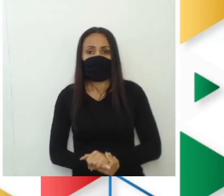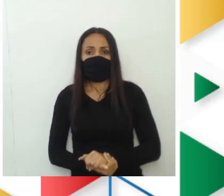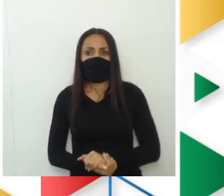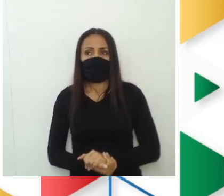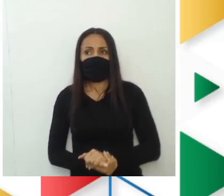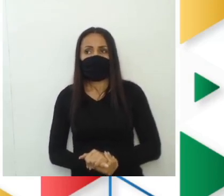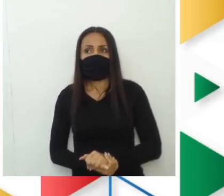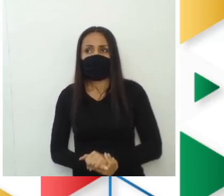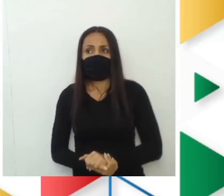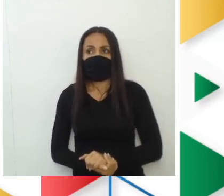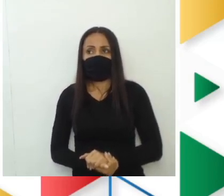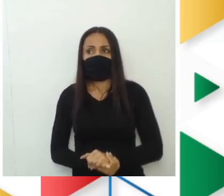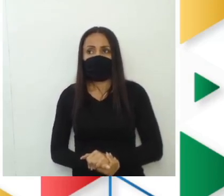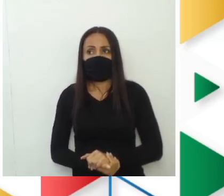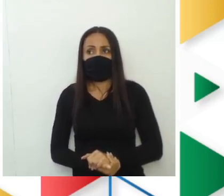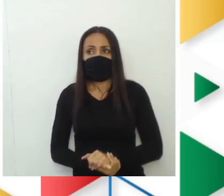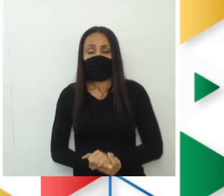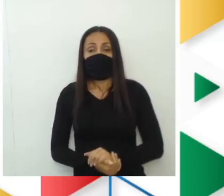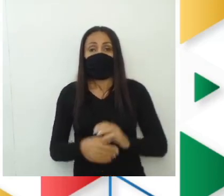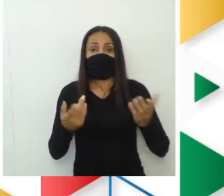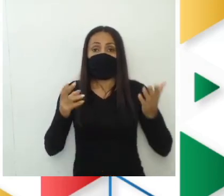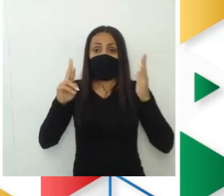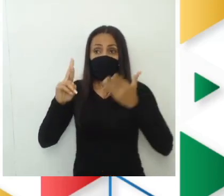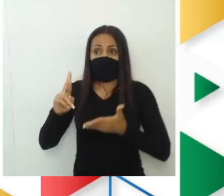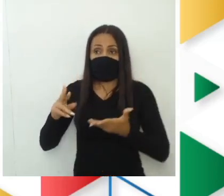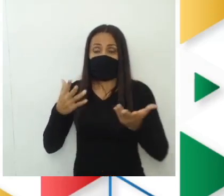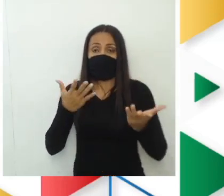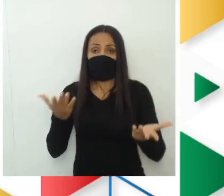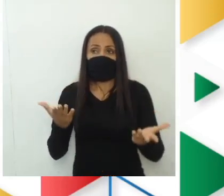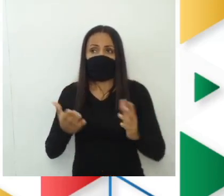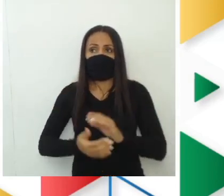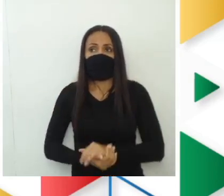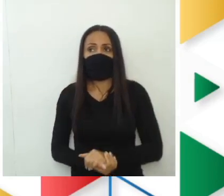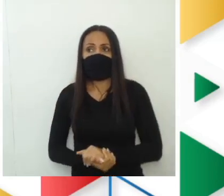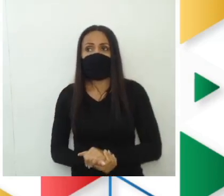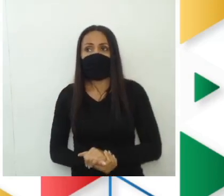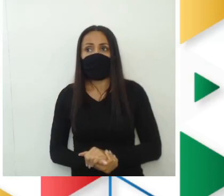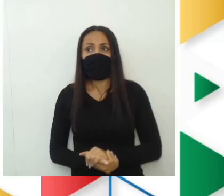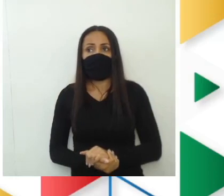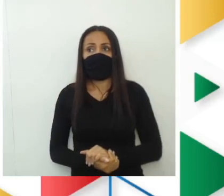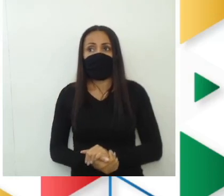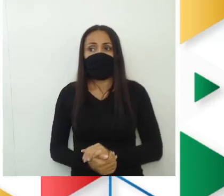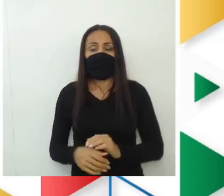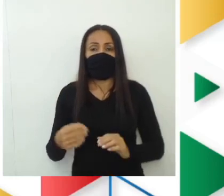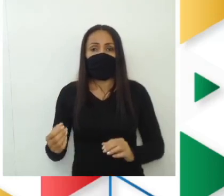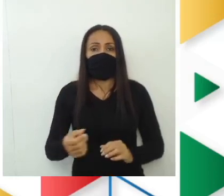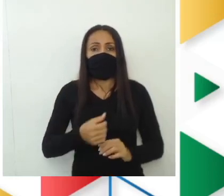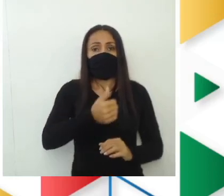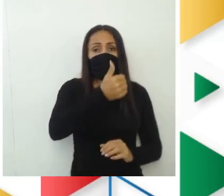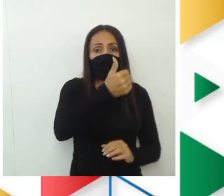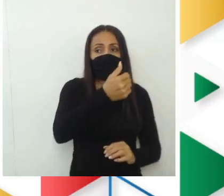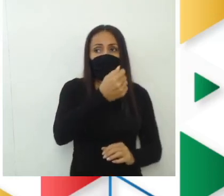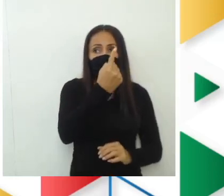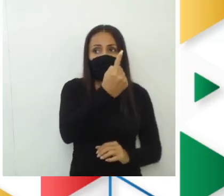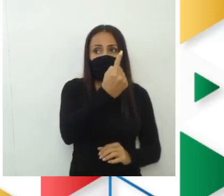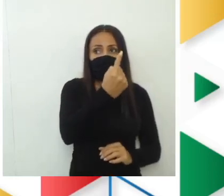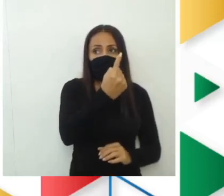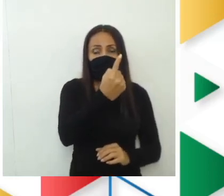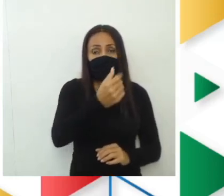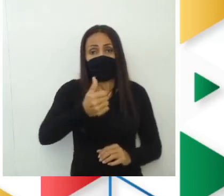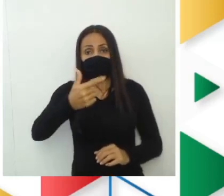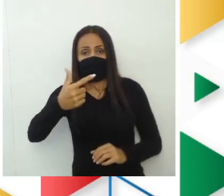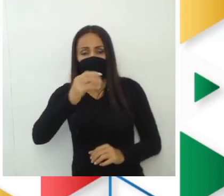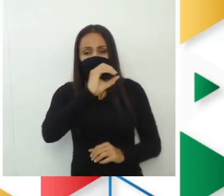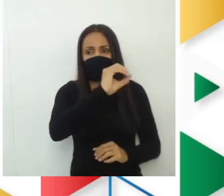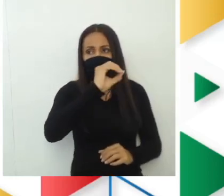E aí a gente representa por esse número aí, ó, 1 com 12 zeros, tá? E essa é a representação